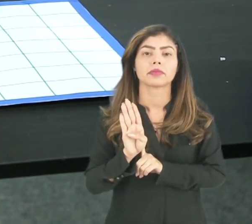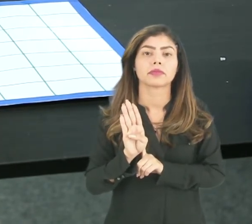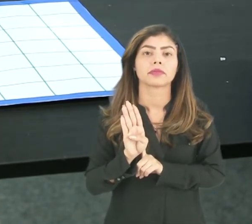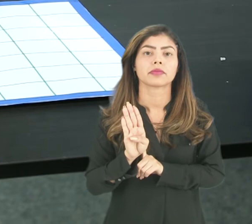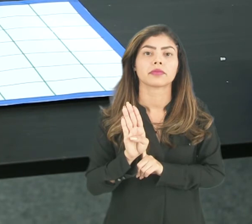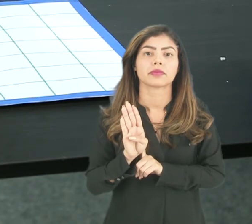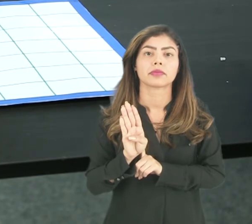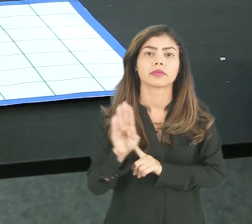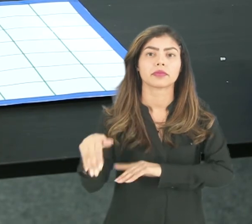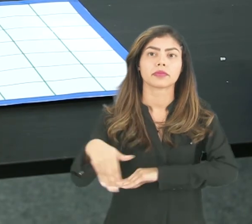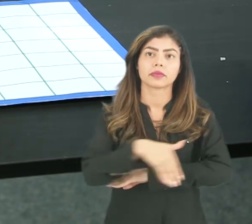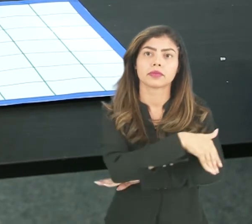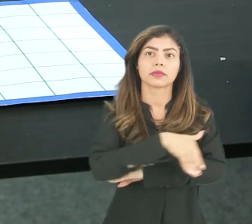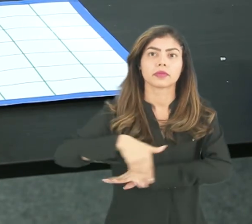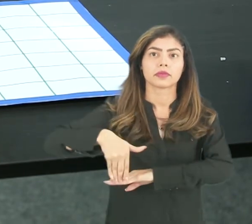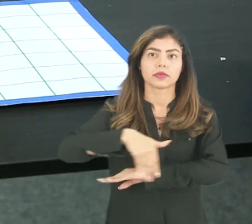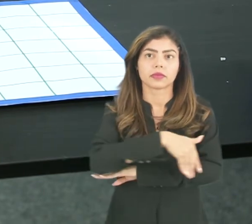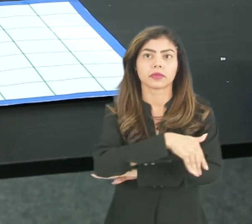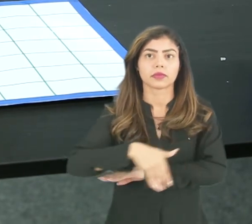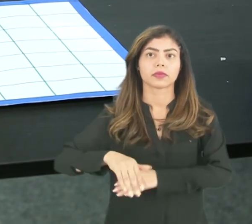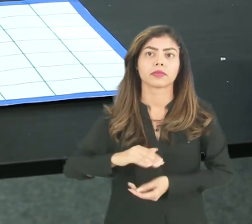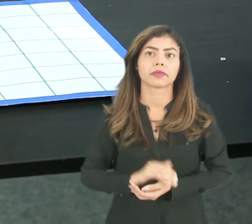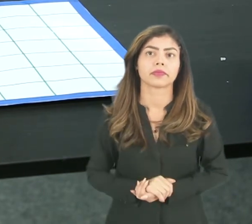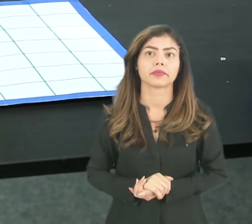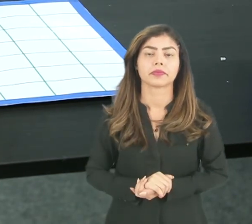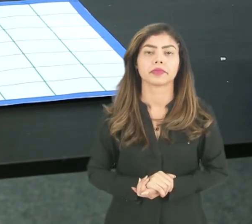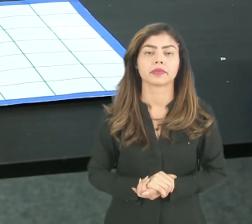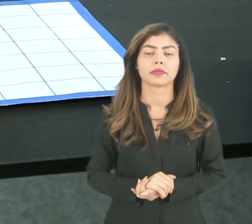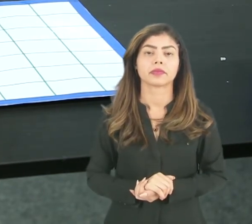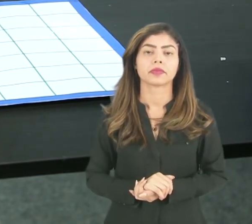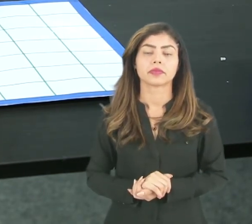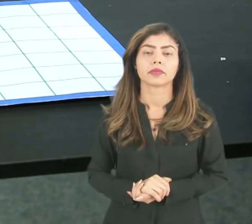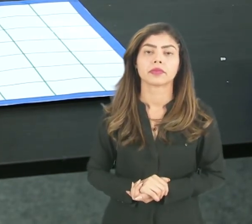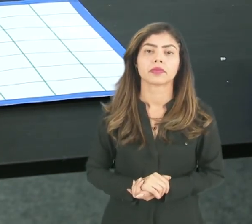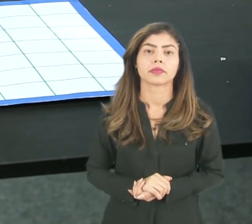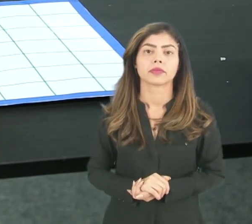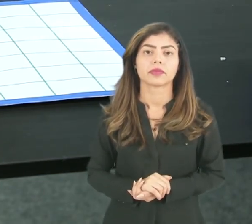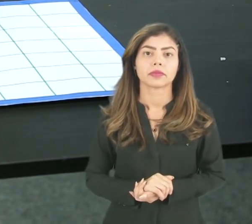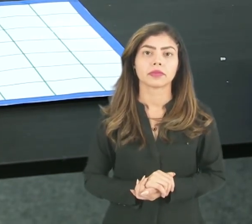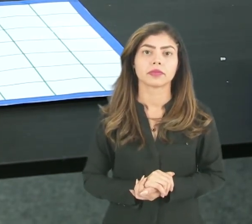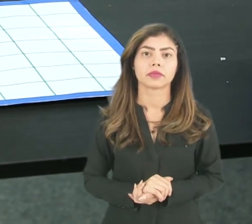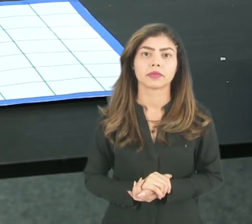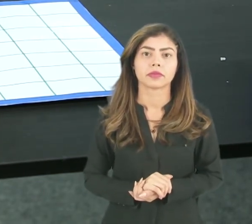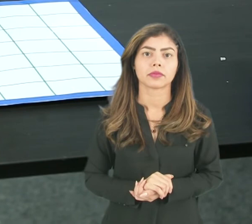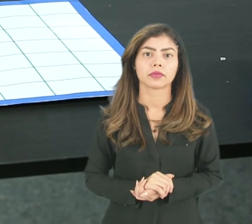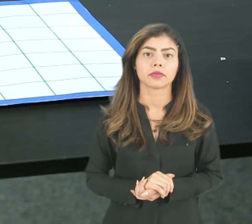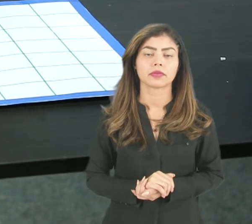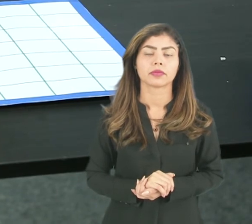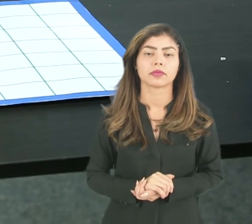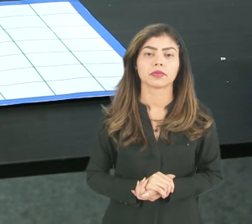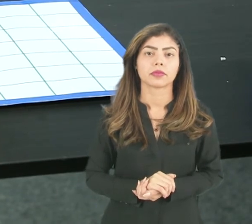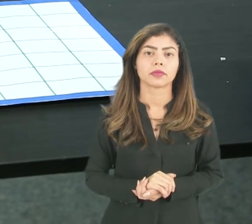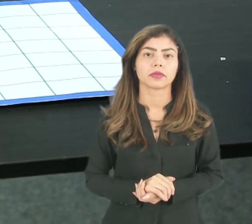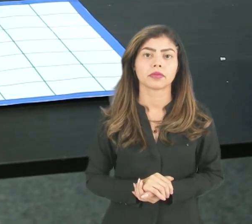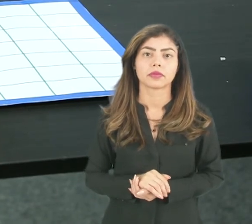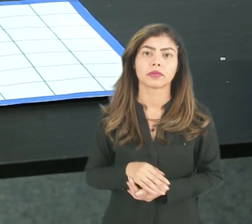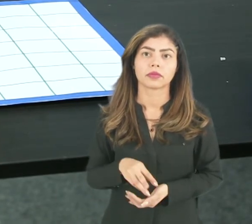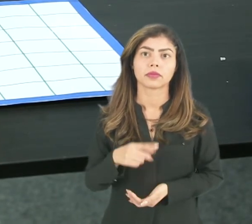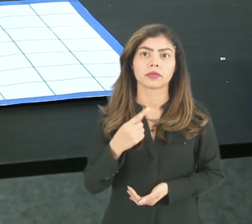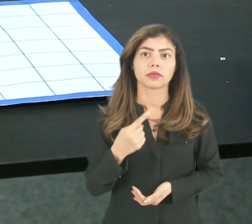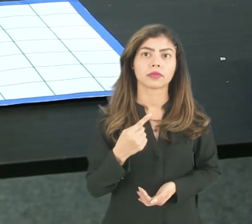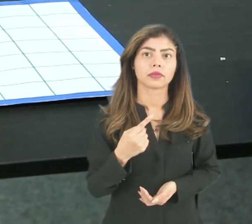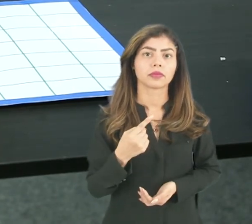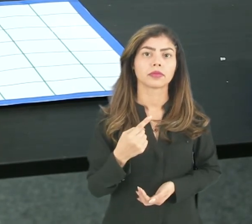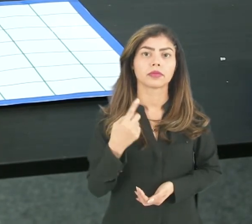Que é a rua. Então, ele está aqui. Olha só. Então, ele vai vindo. Ele anda